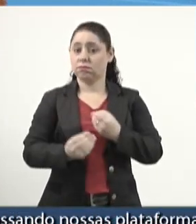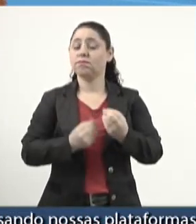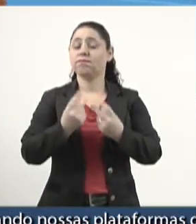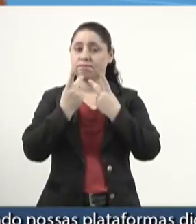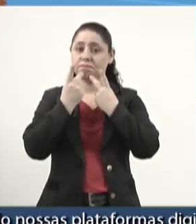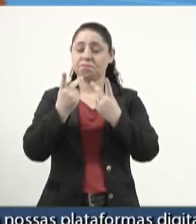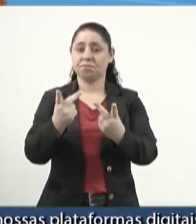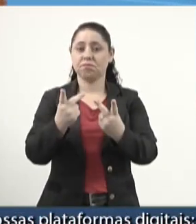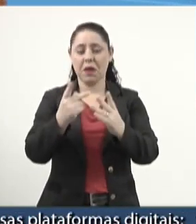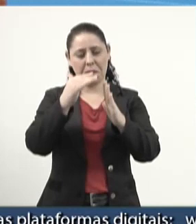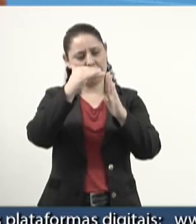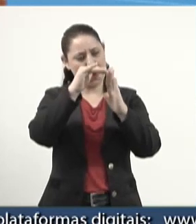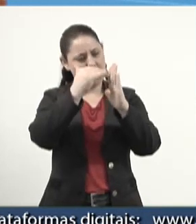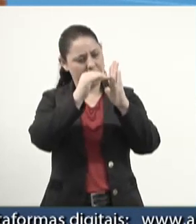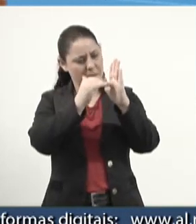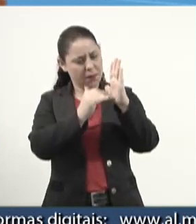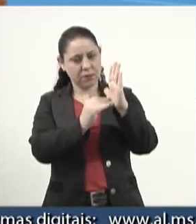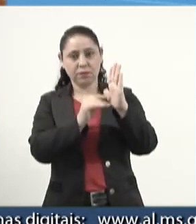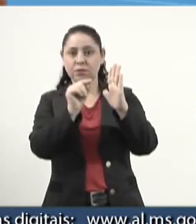colocando na pauta